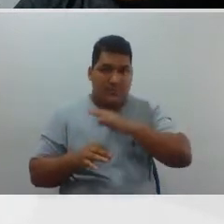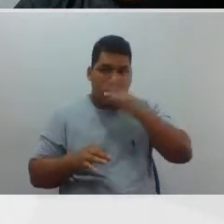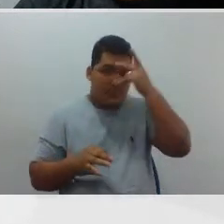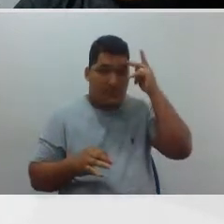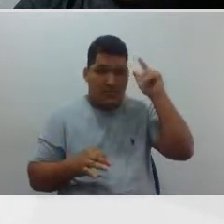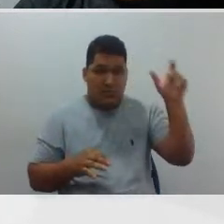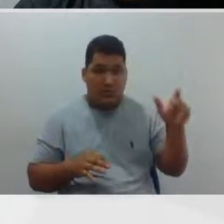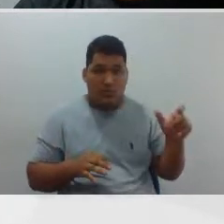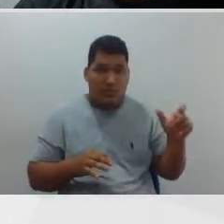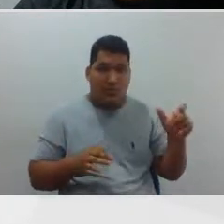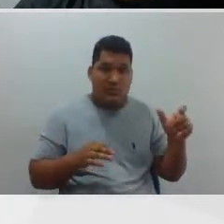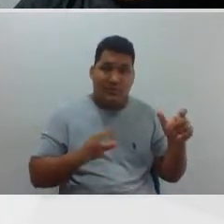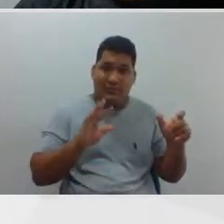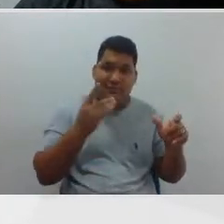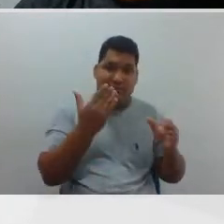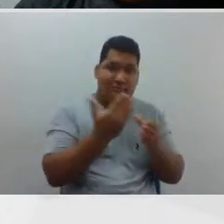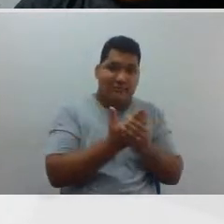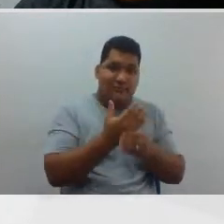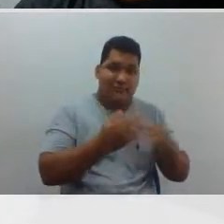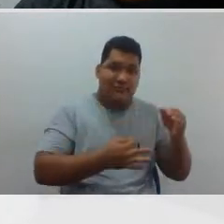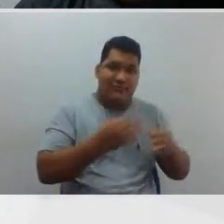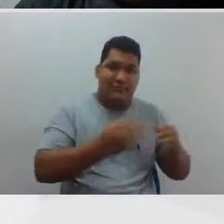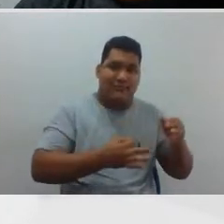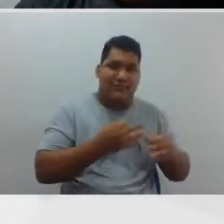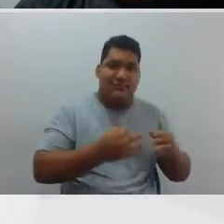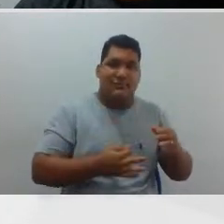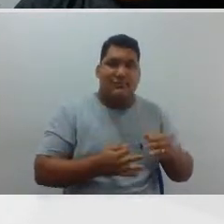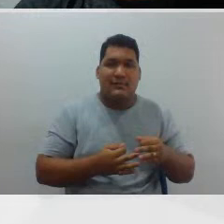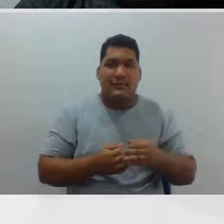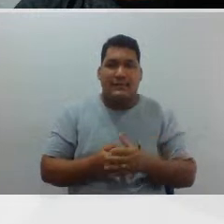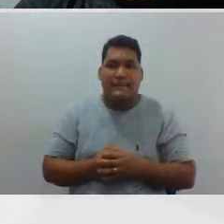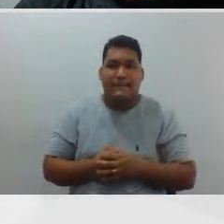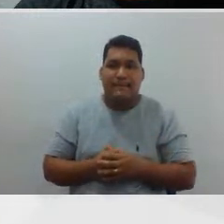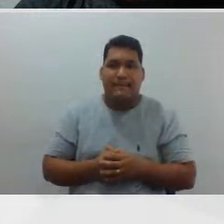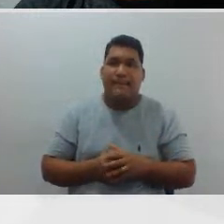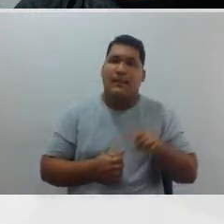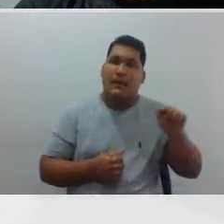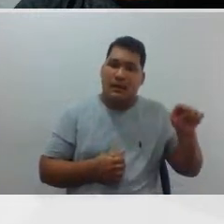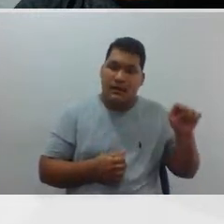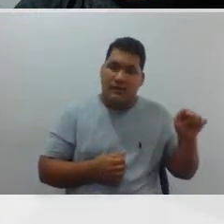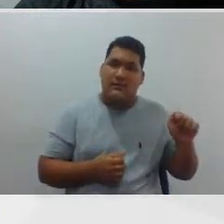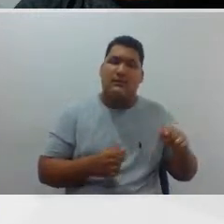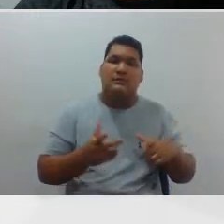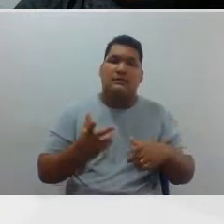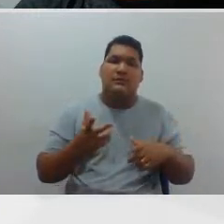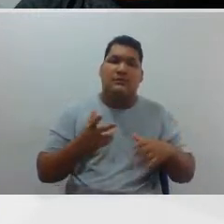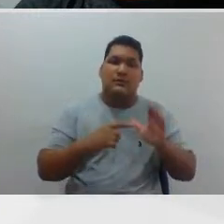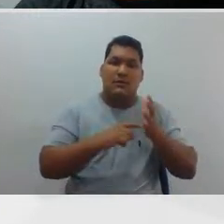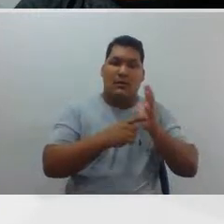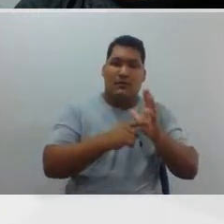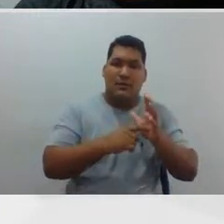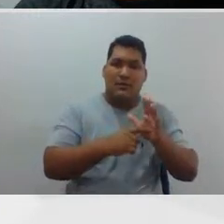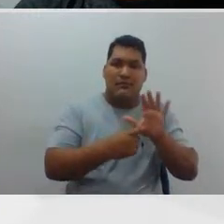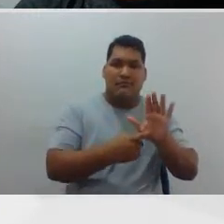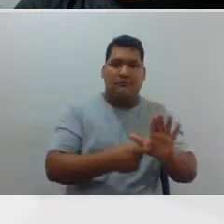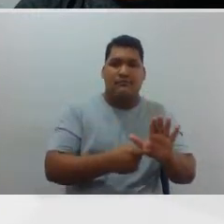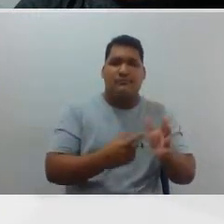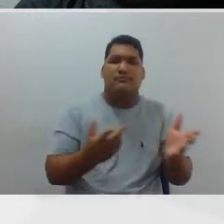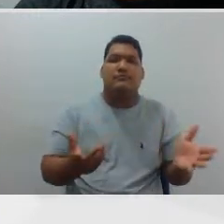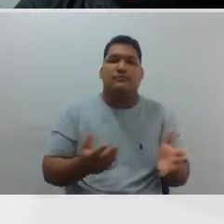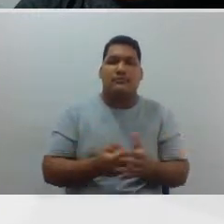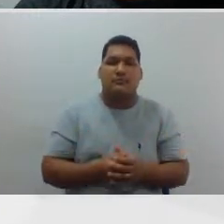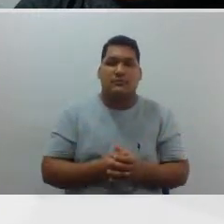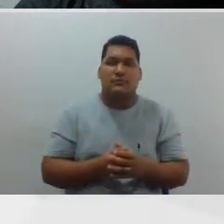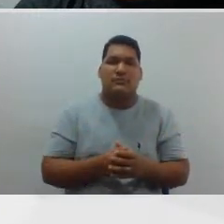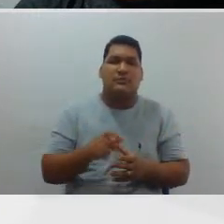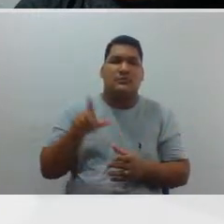um processo judicial, né? Aí a máquina fez isso. E aí? Quem você vai? Você